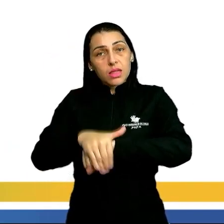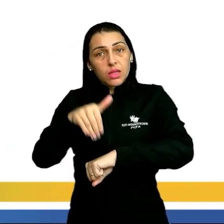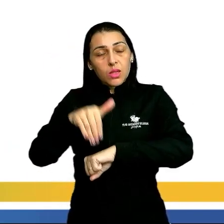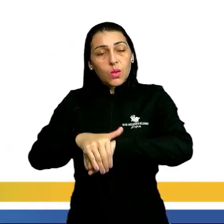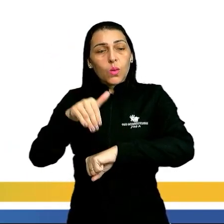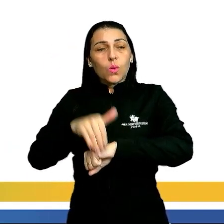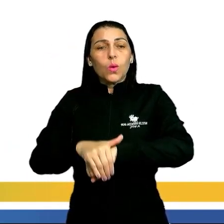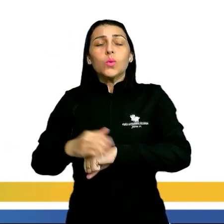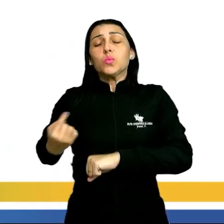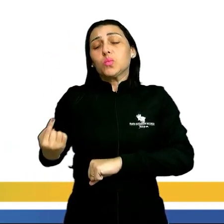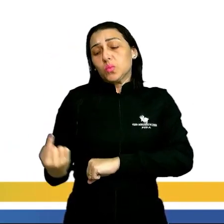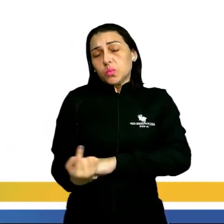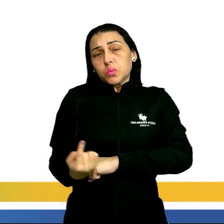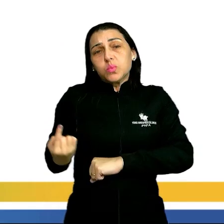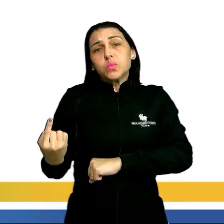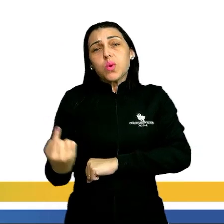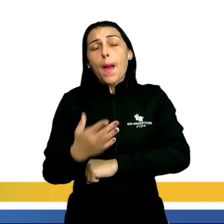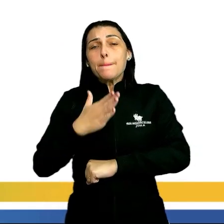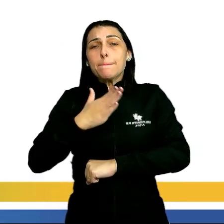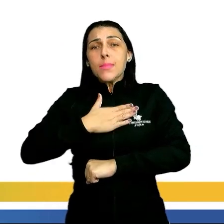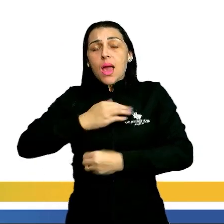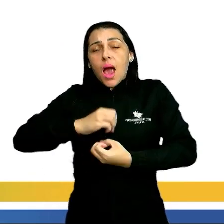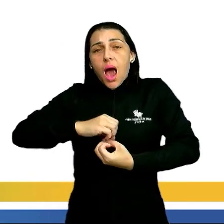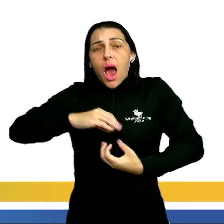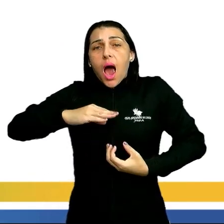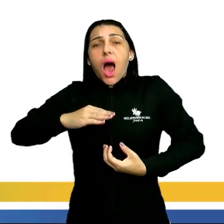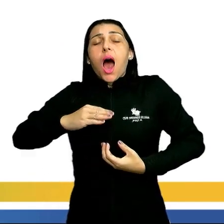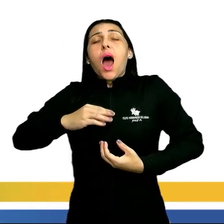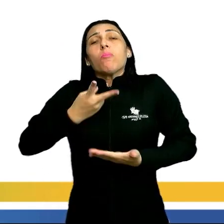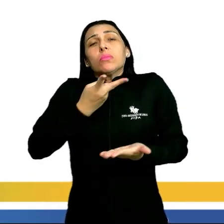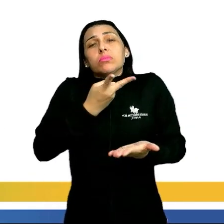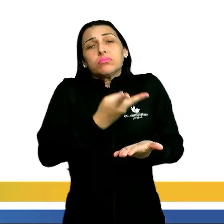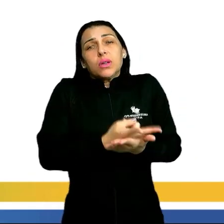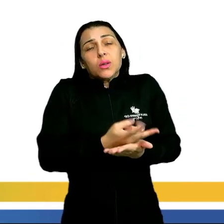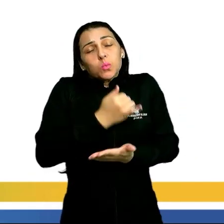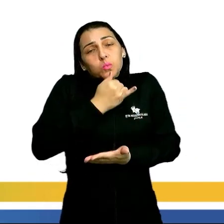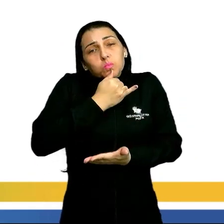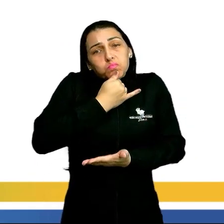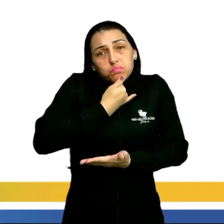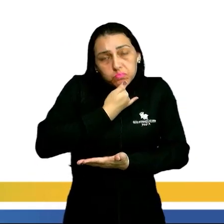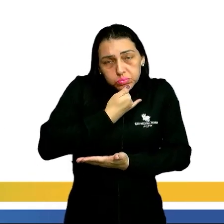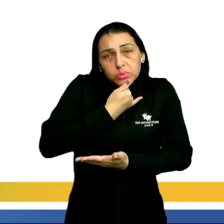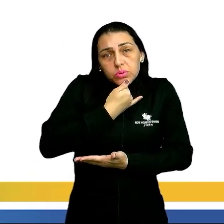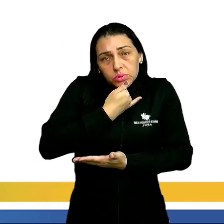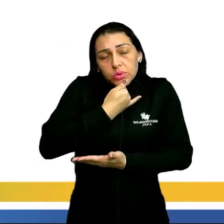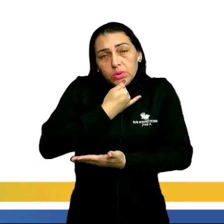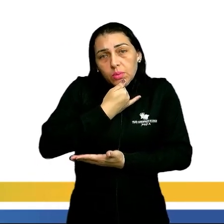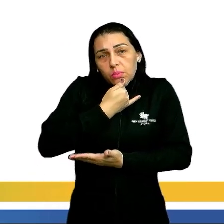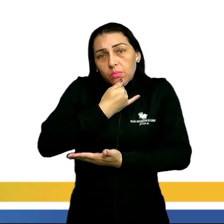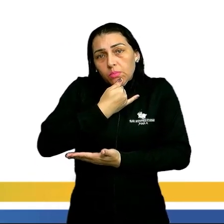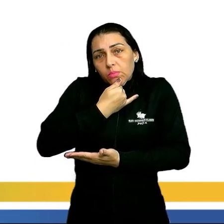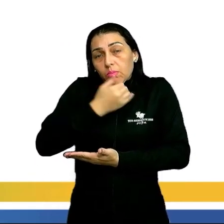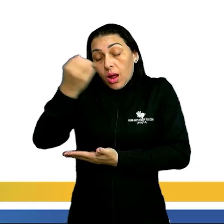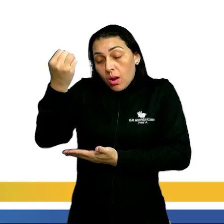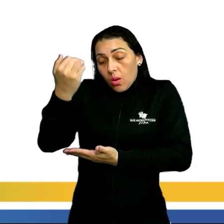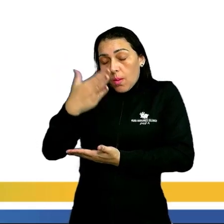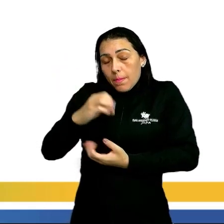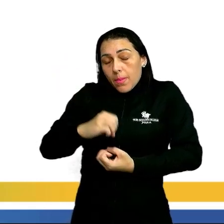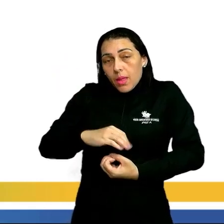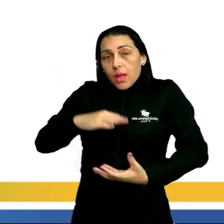em funda soledade, minha alma se recolhe tristemente, para iluminar minha